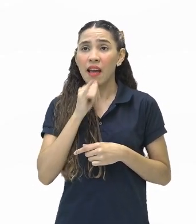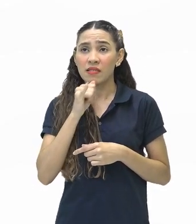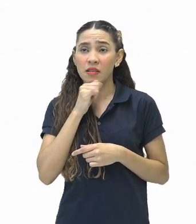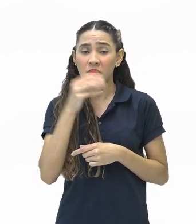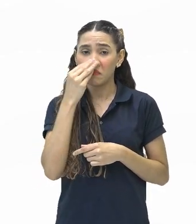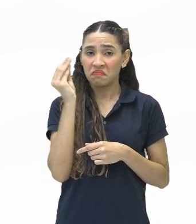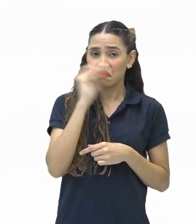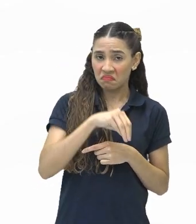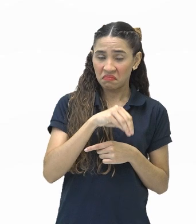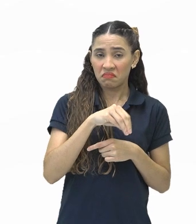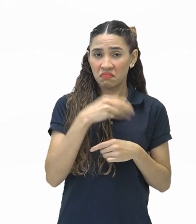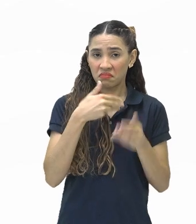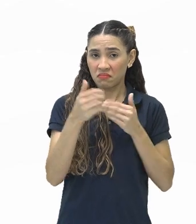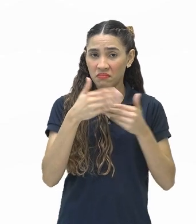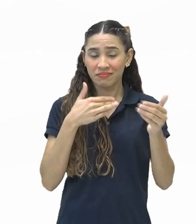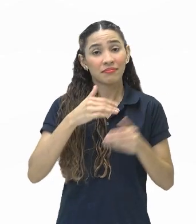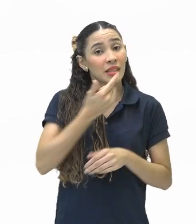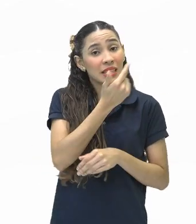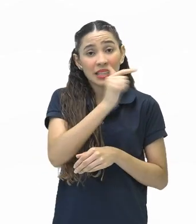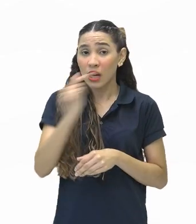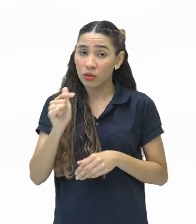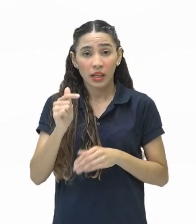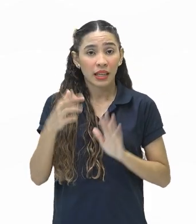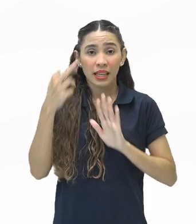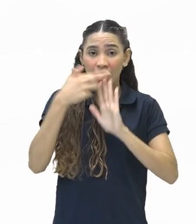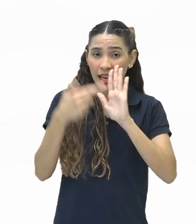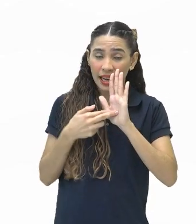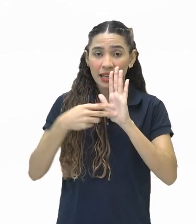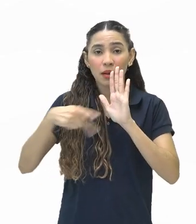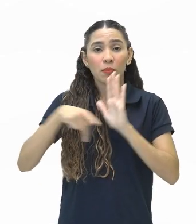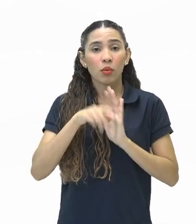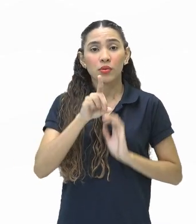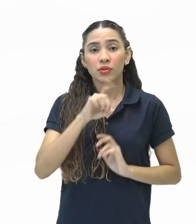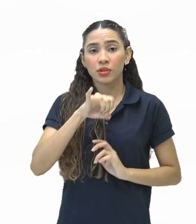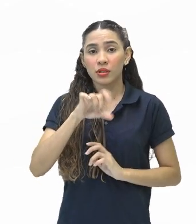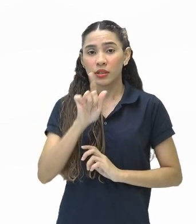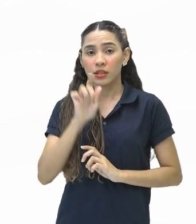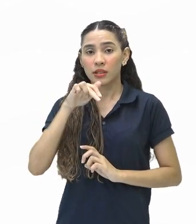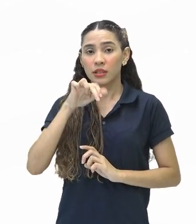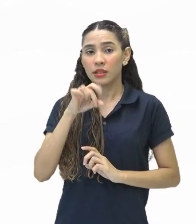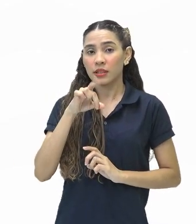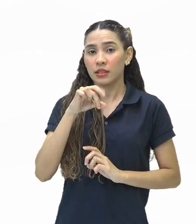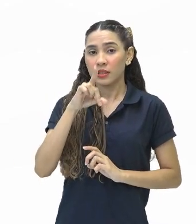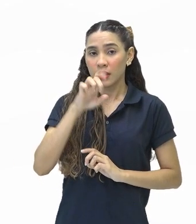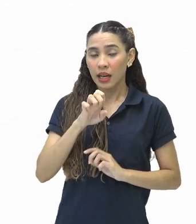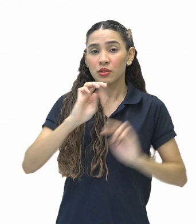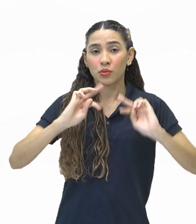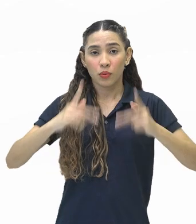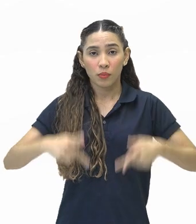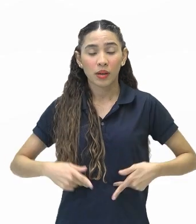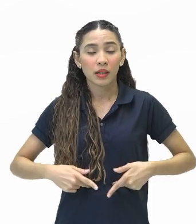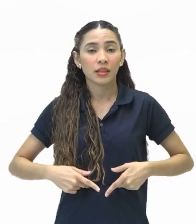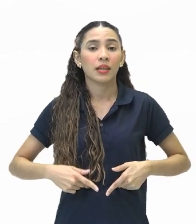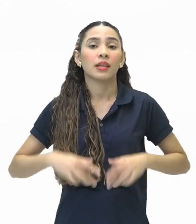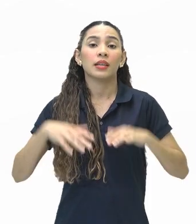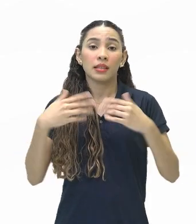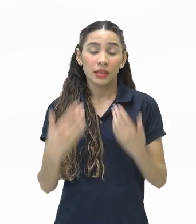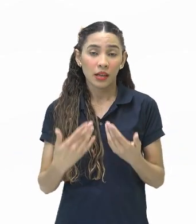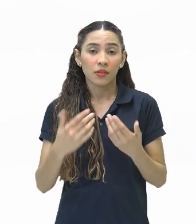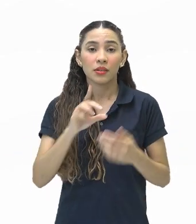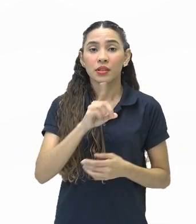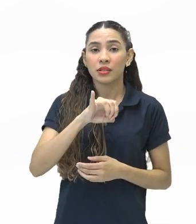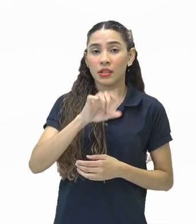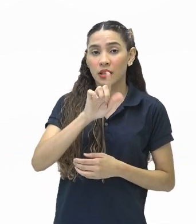for desprezada, não existe o princípio da dignidade humana. Ou seja, a dignidade humana, ela